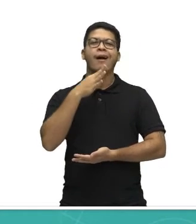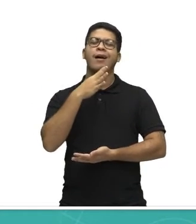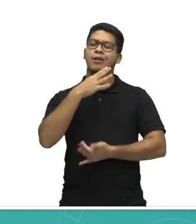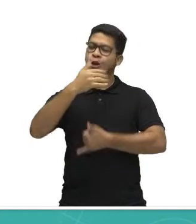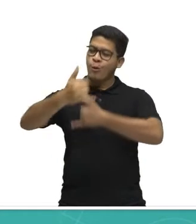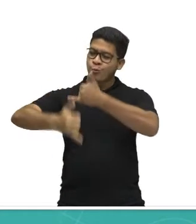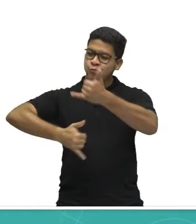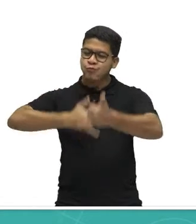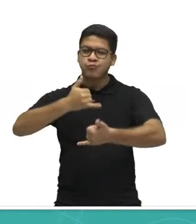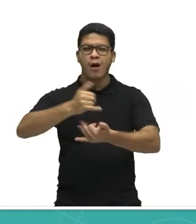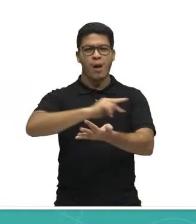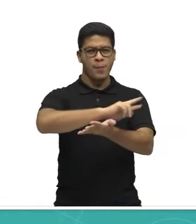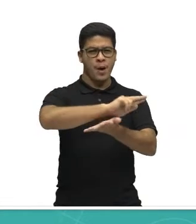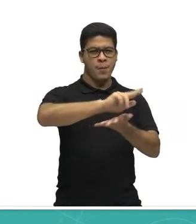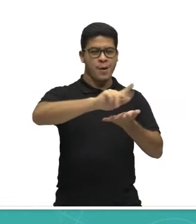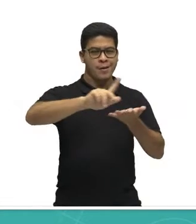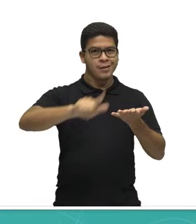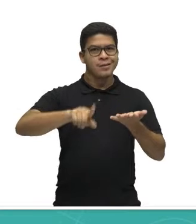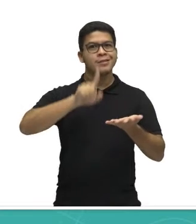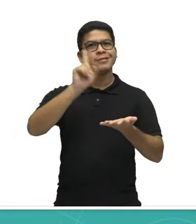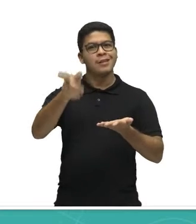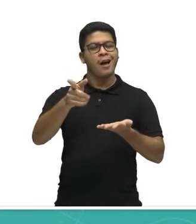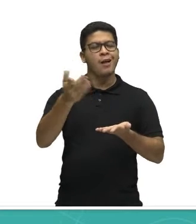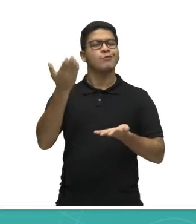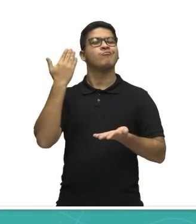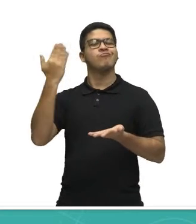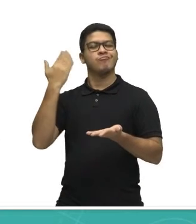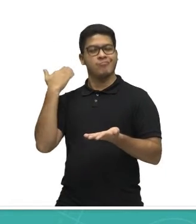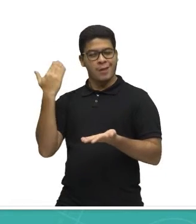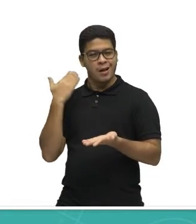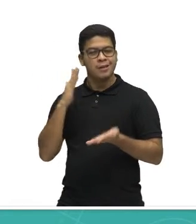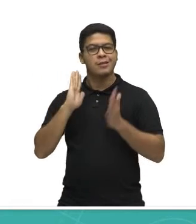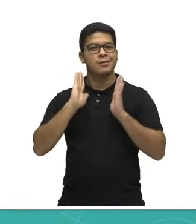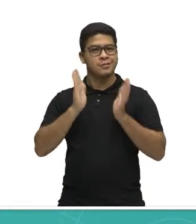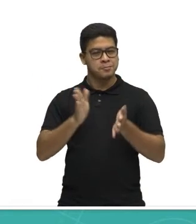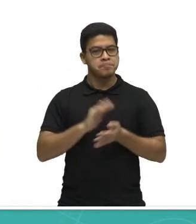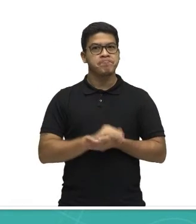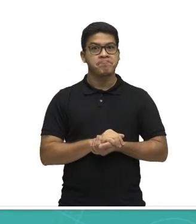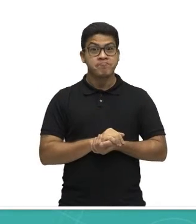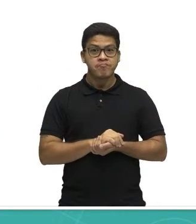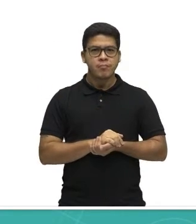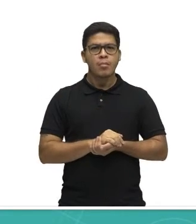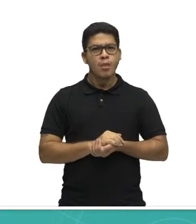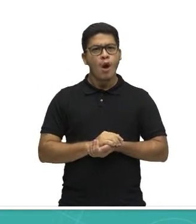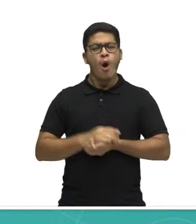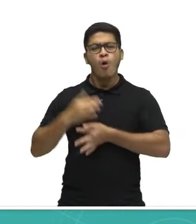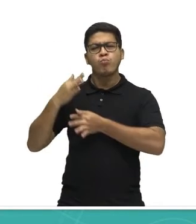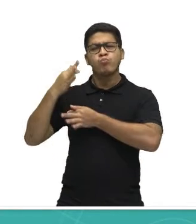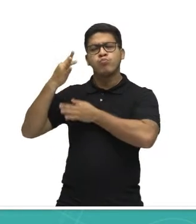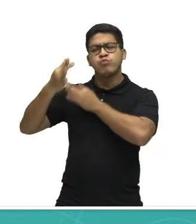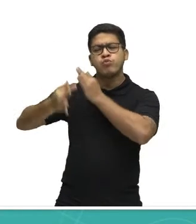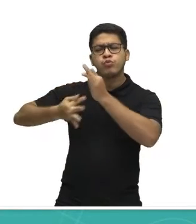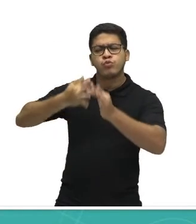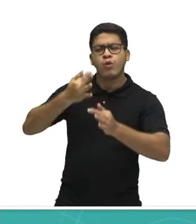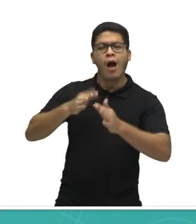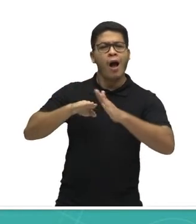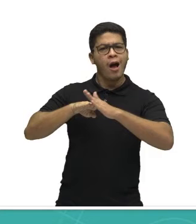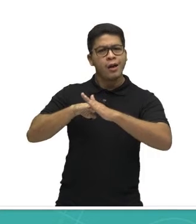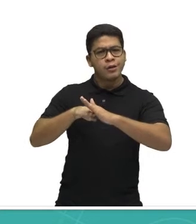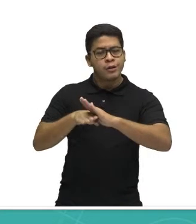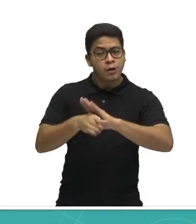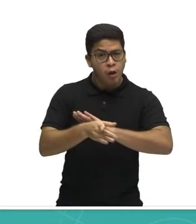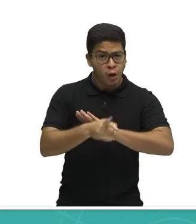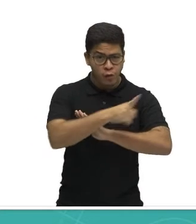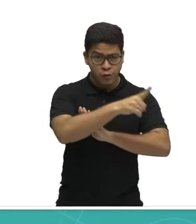que já brincaram quando era criança, certo? Então, todas essas tradições e esses costumes, como que vocês aprenderam?